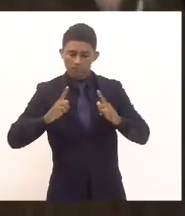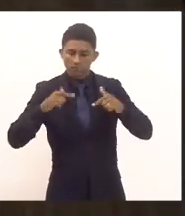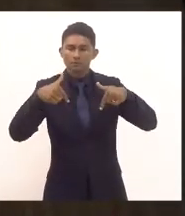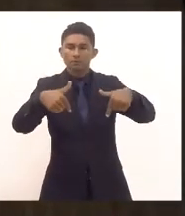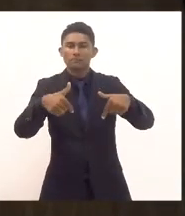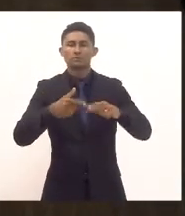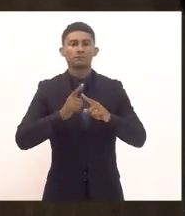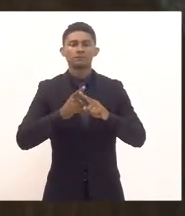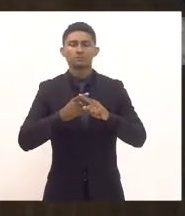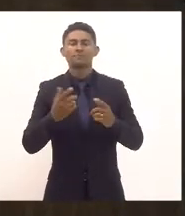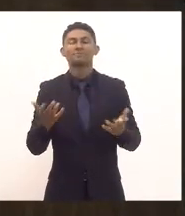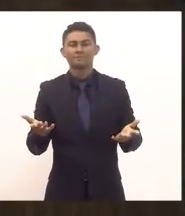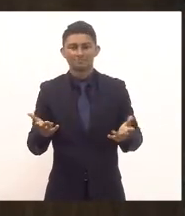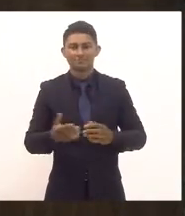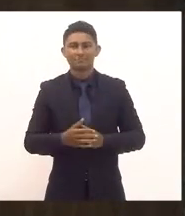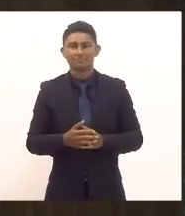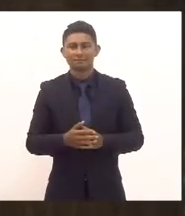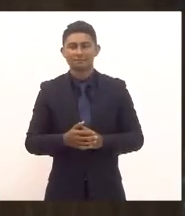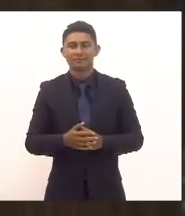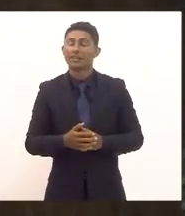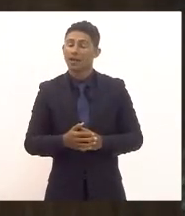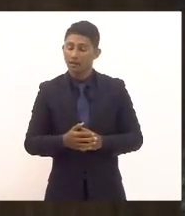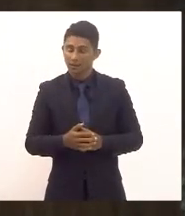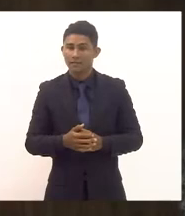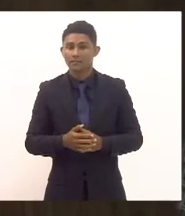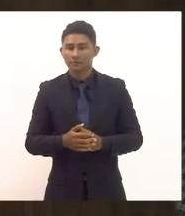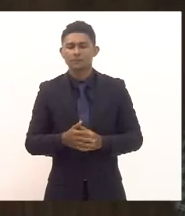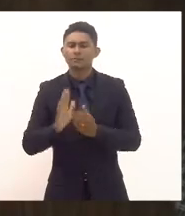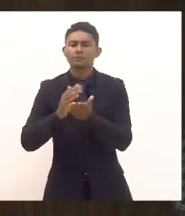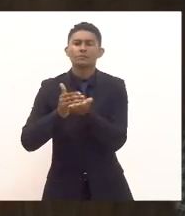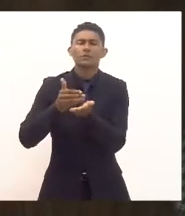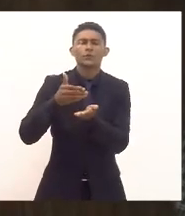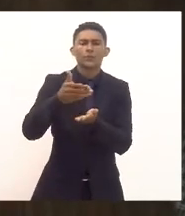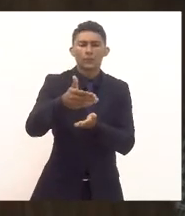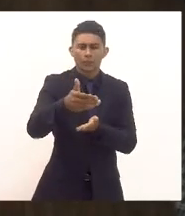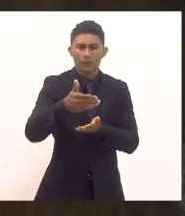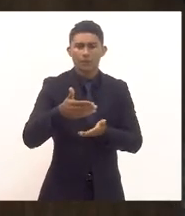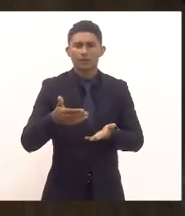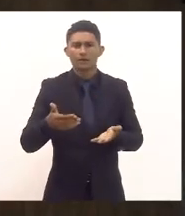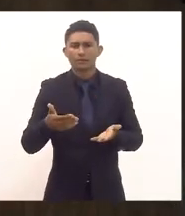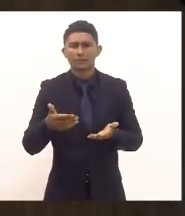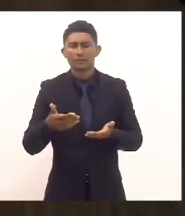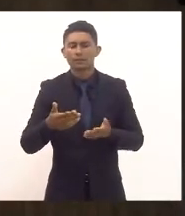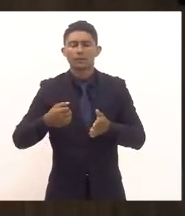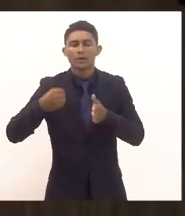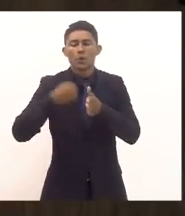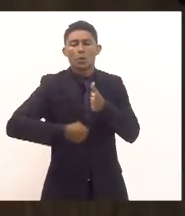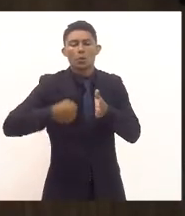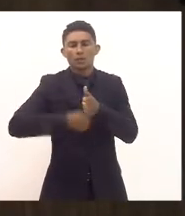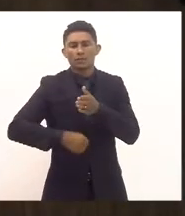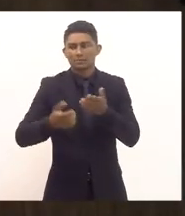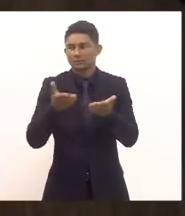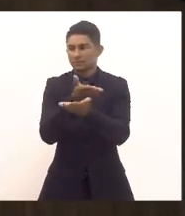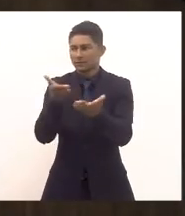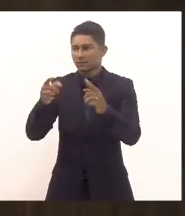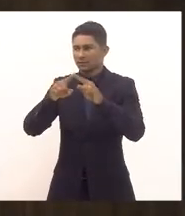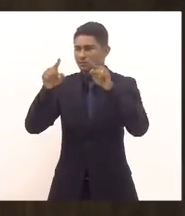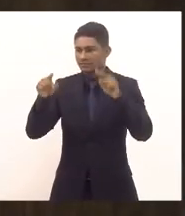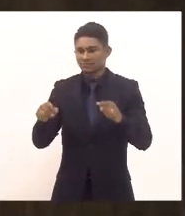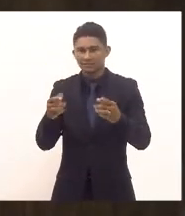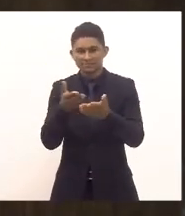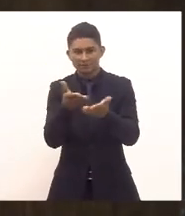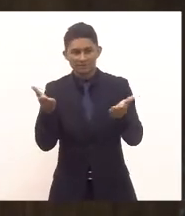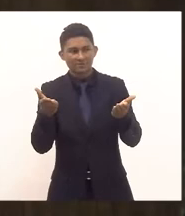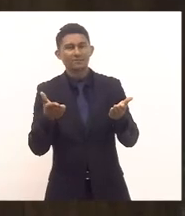ela vem como fruto ela nasce como fruto da Luta dos trabalhadores Deputado